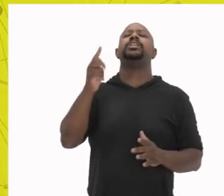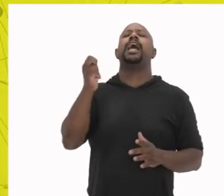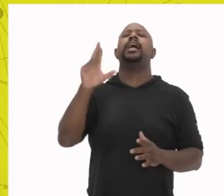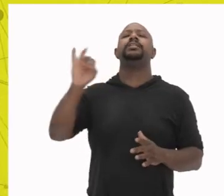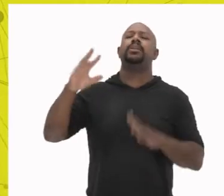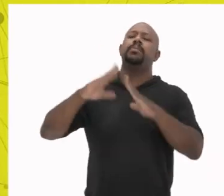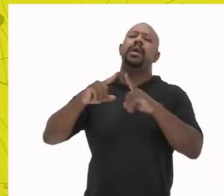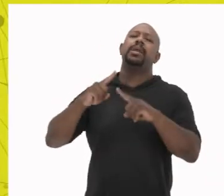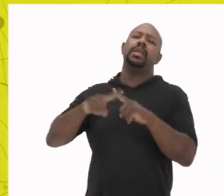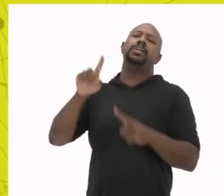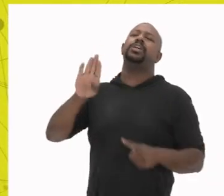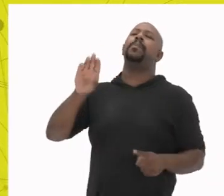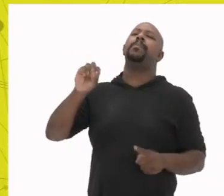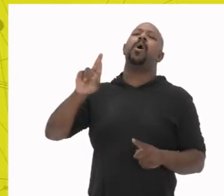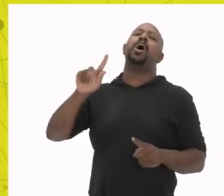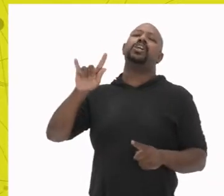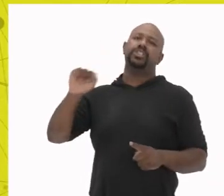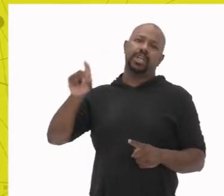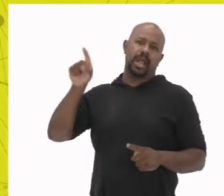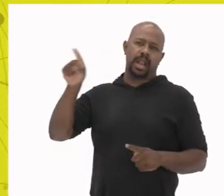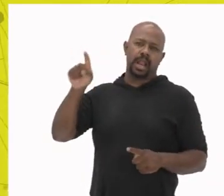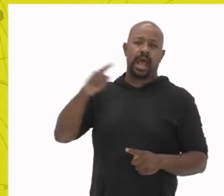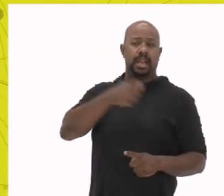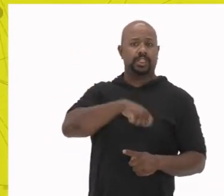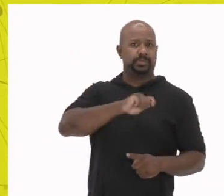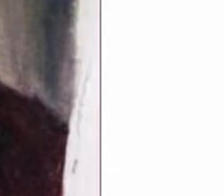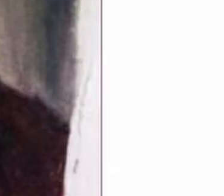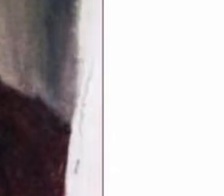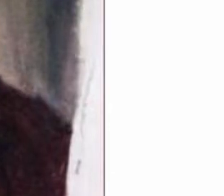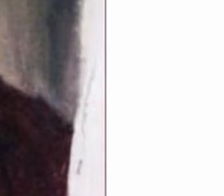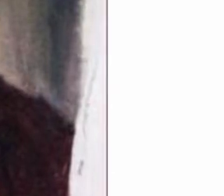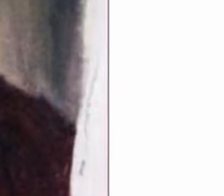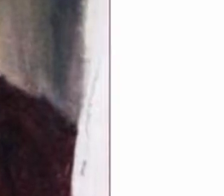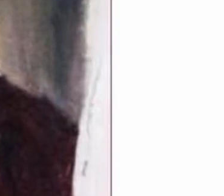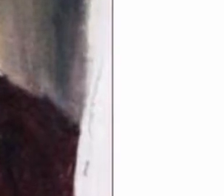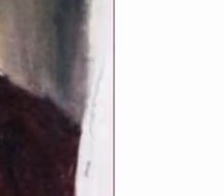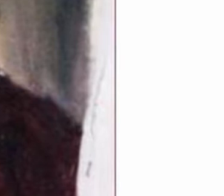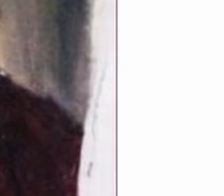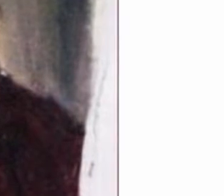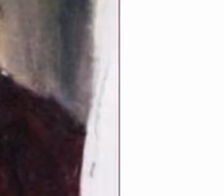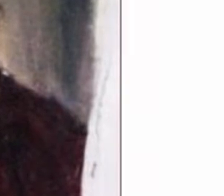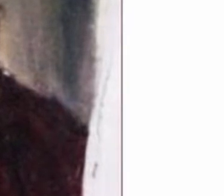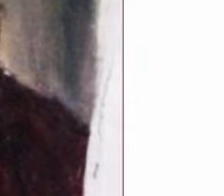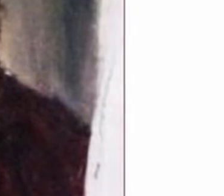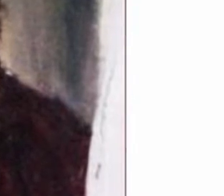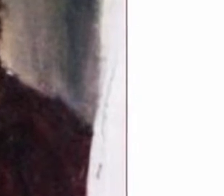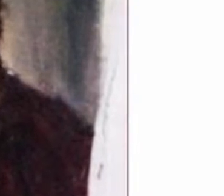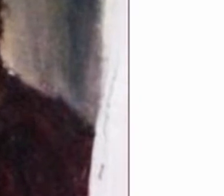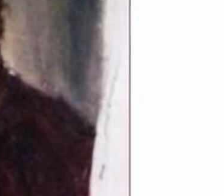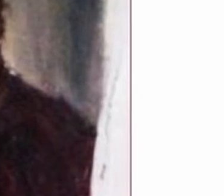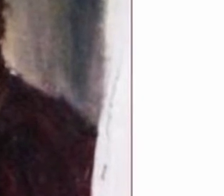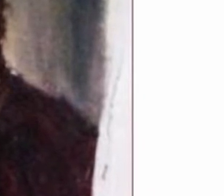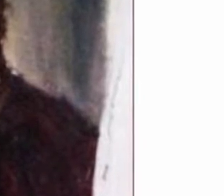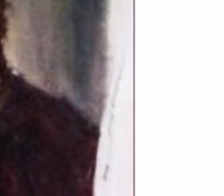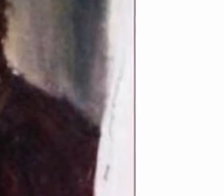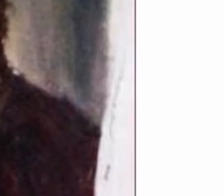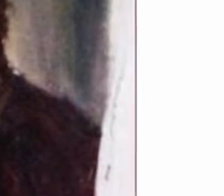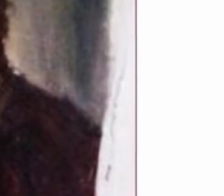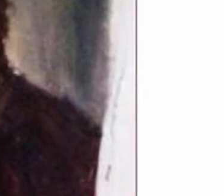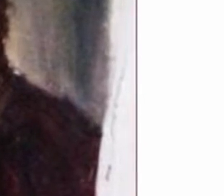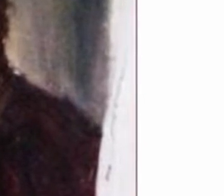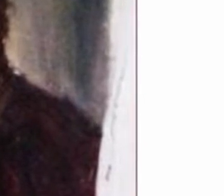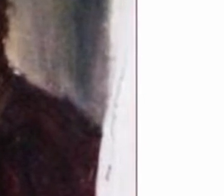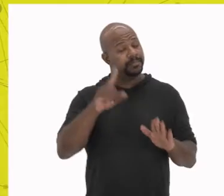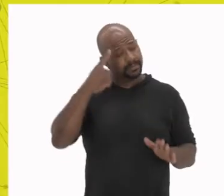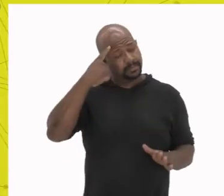de Elias Garcia Martinez, em uma igreja em Borja, na Espanha? À esquerda, foto do afresco original com a pintura desintegrada, ao lado a